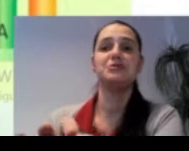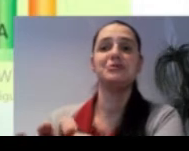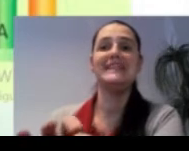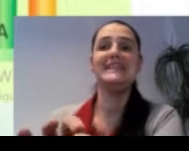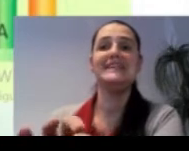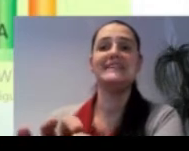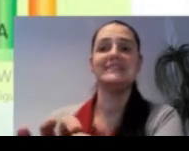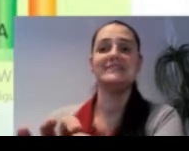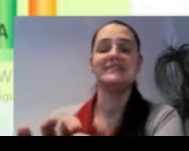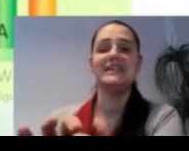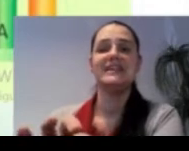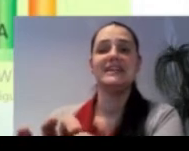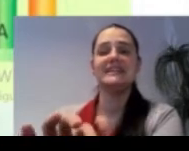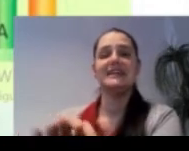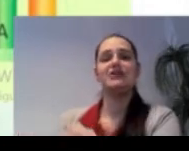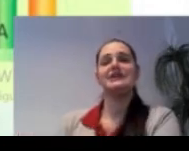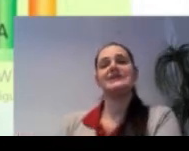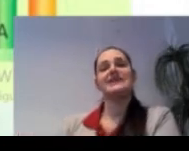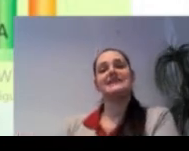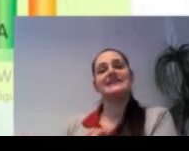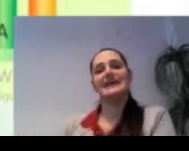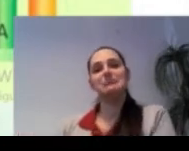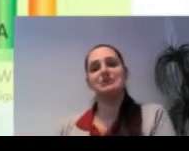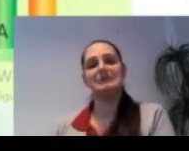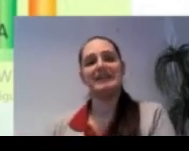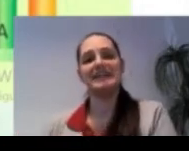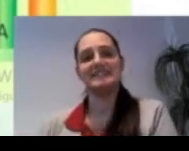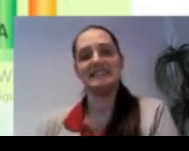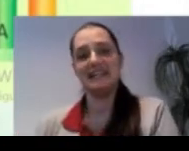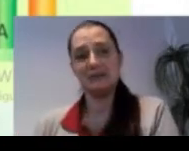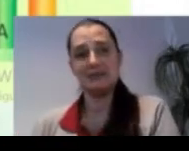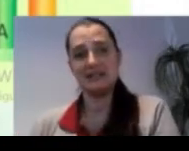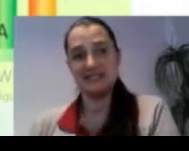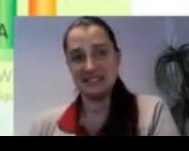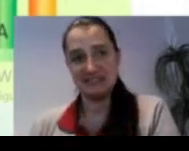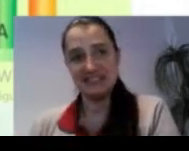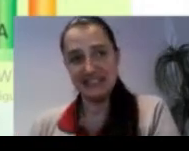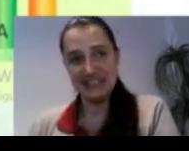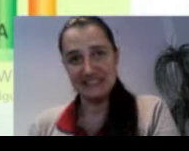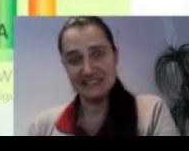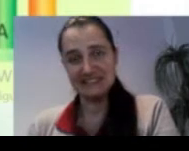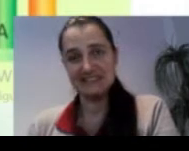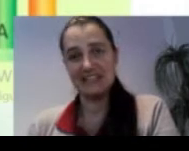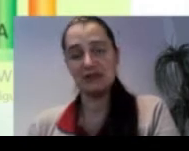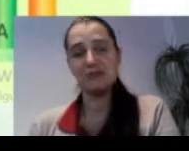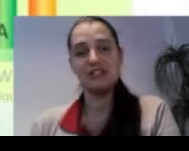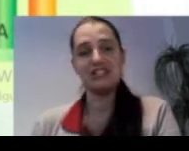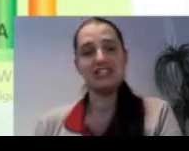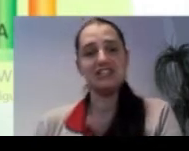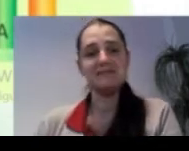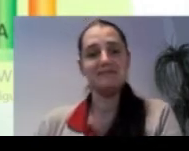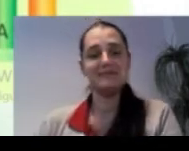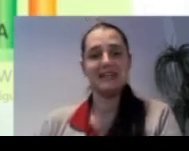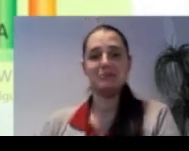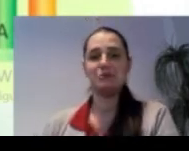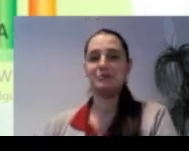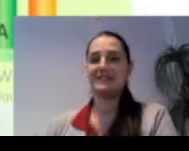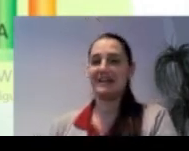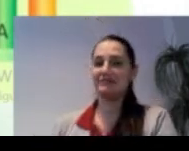substituída por uma adenina. Na hora que a DNA polimerase, lembra? CV3, não tem como a